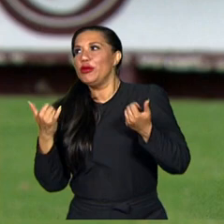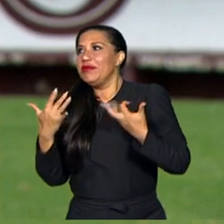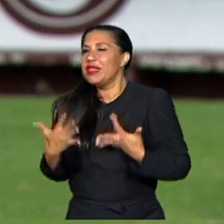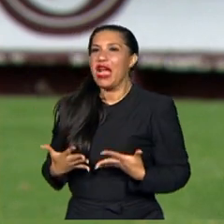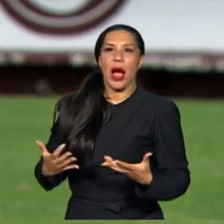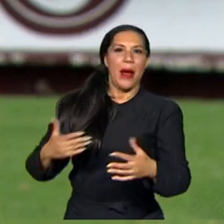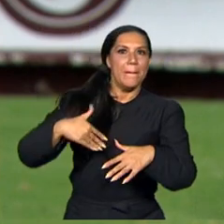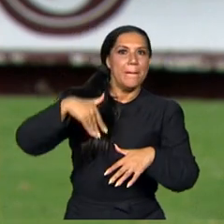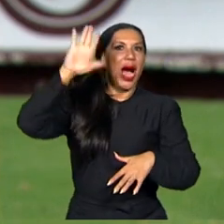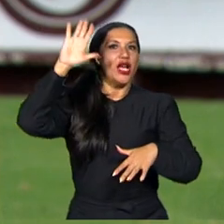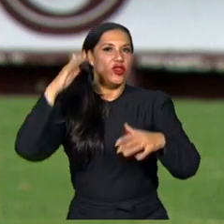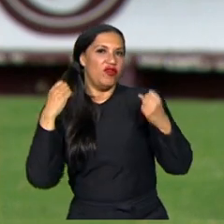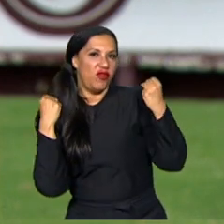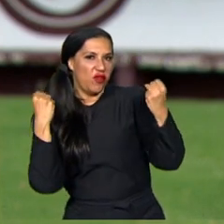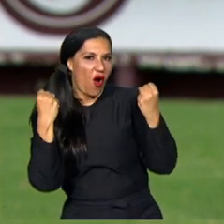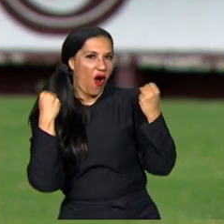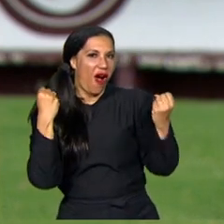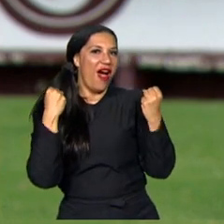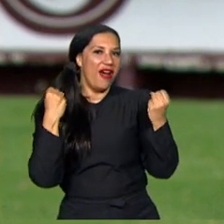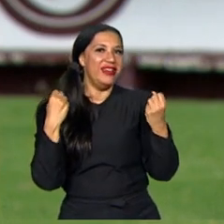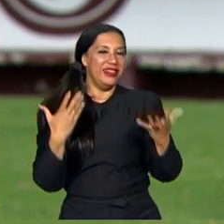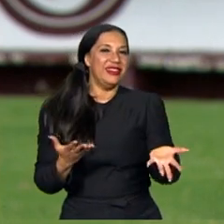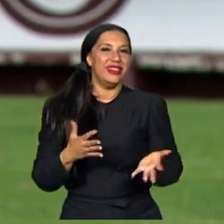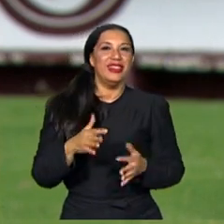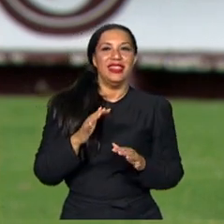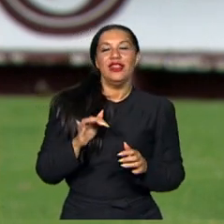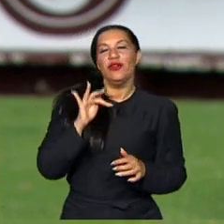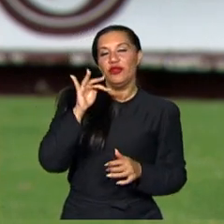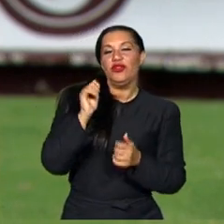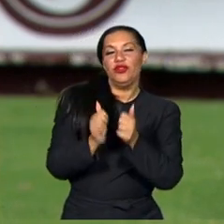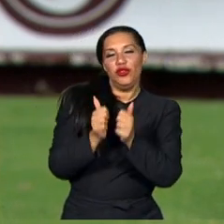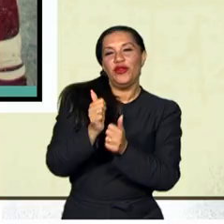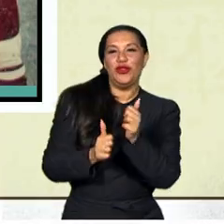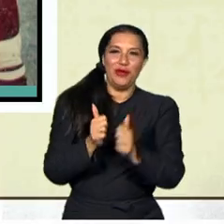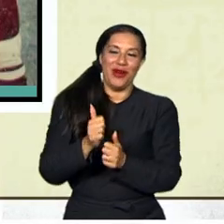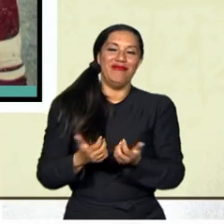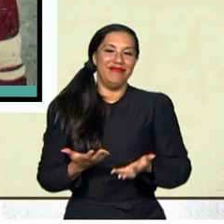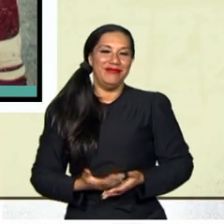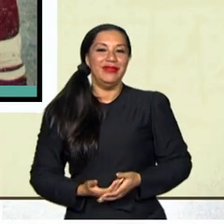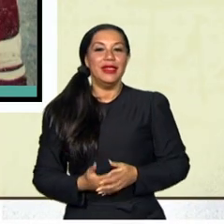mais forte, entendeu? Mais forte, né, em termos futebolisticamente falando, né?